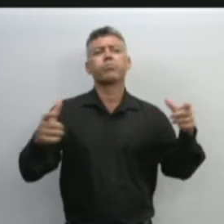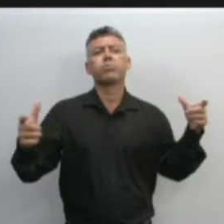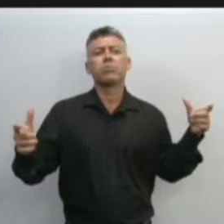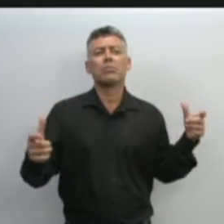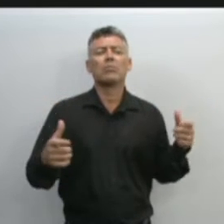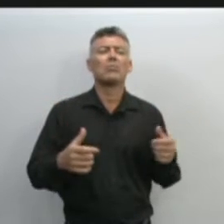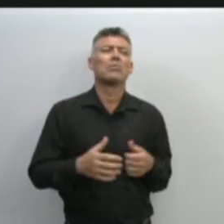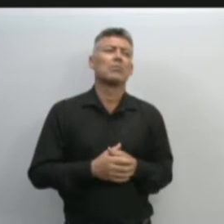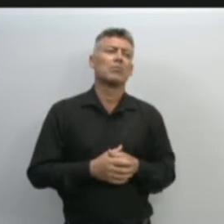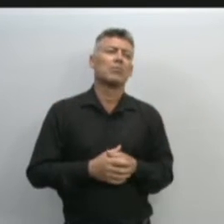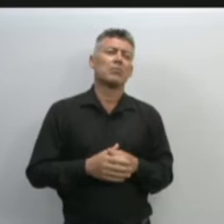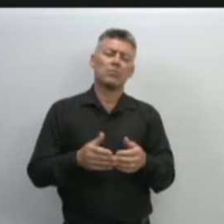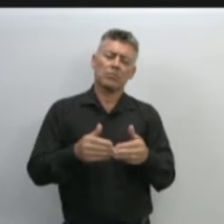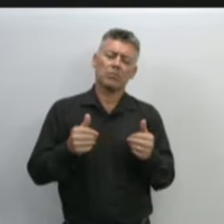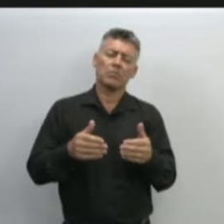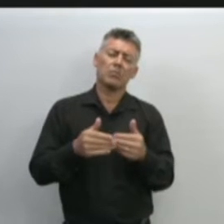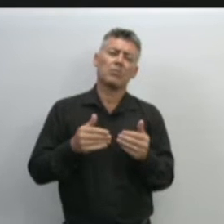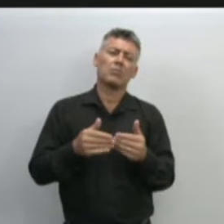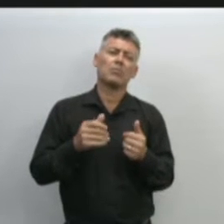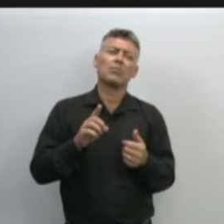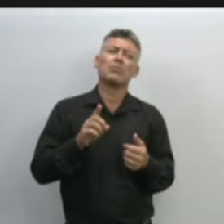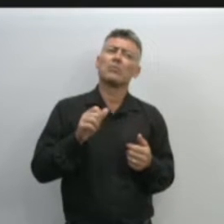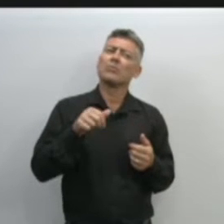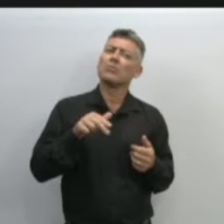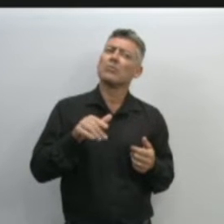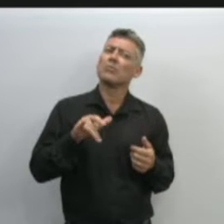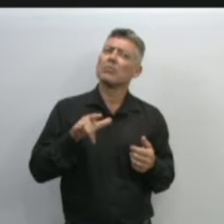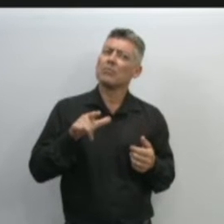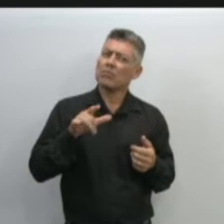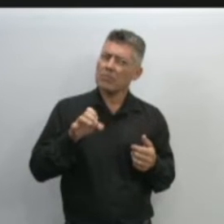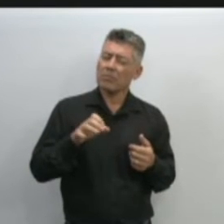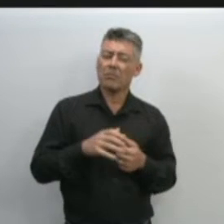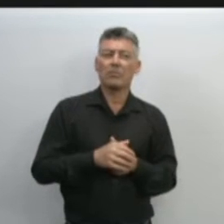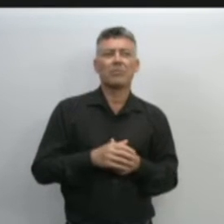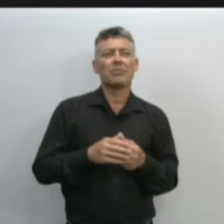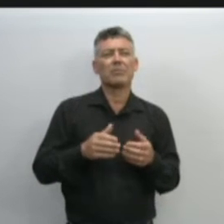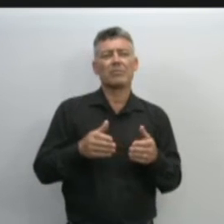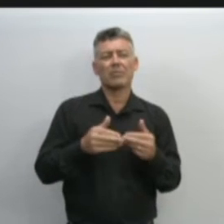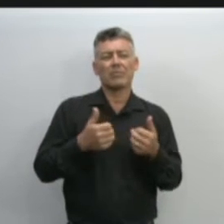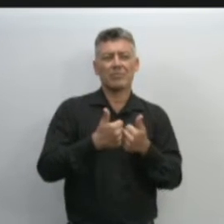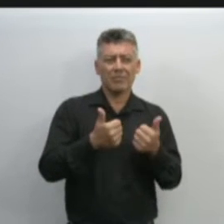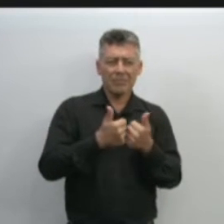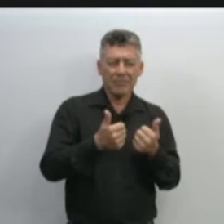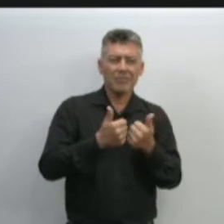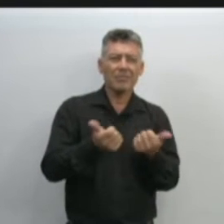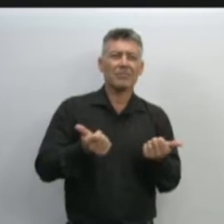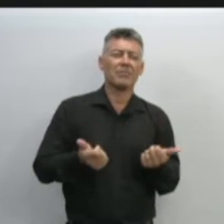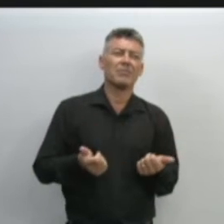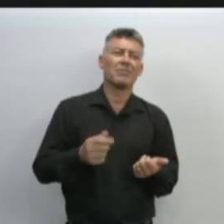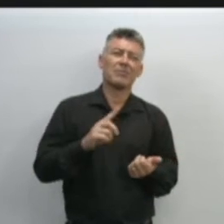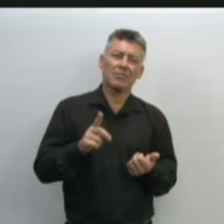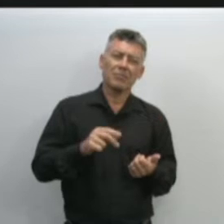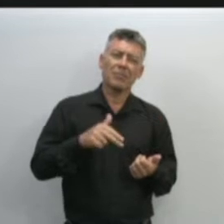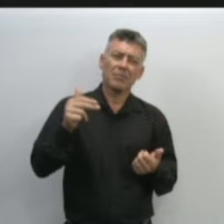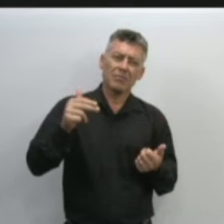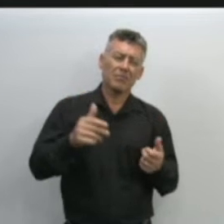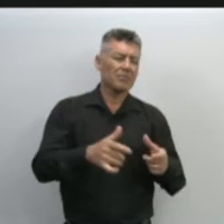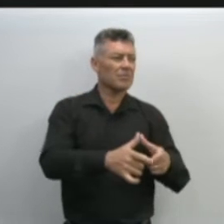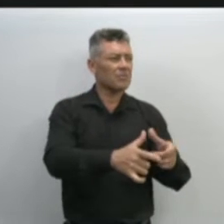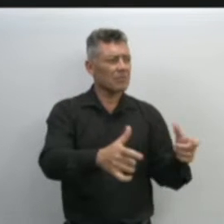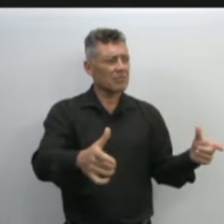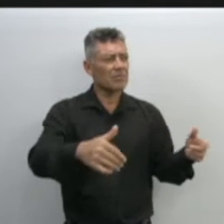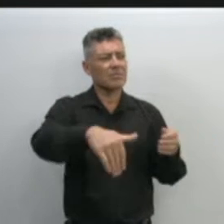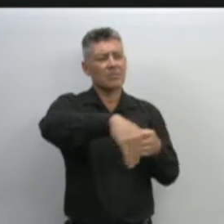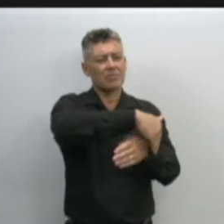essa solicitação à secretária Daliana, que ela possa ver a questão do aumento da frota de ônibus para a Zona Norte, com essa obra